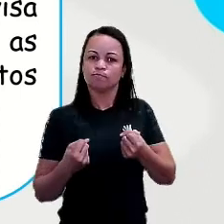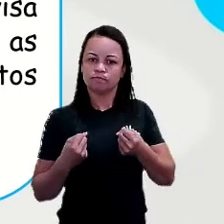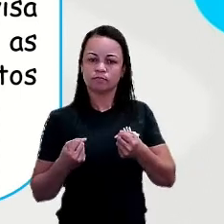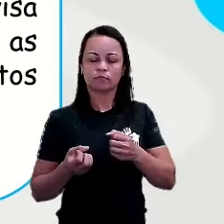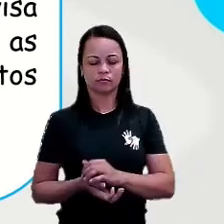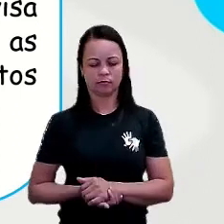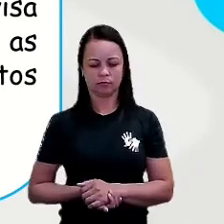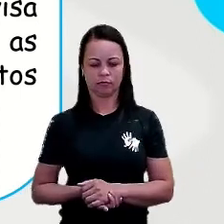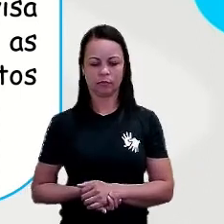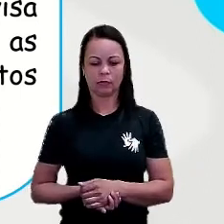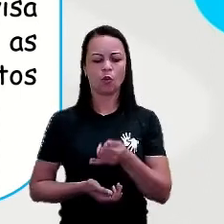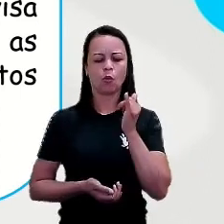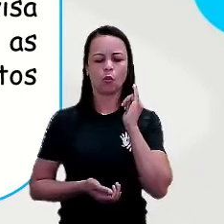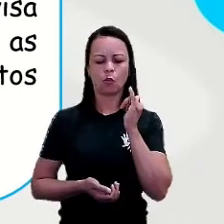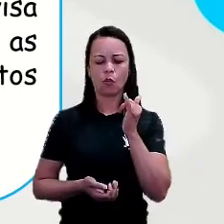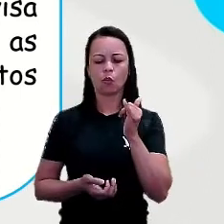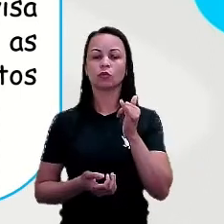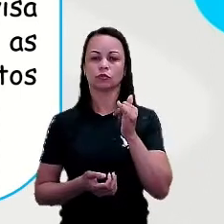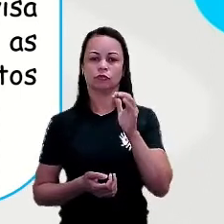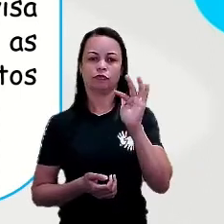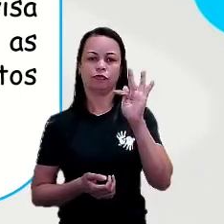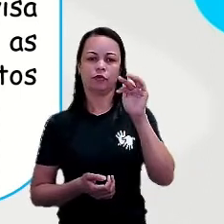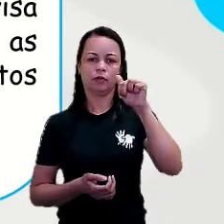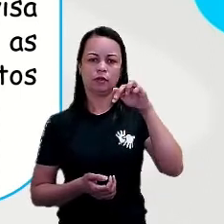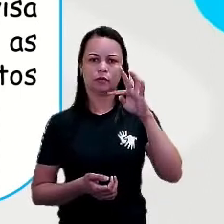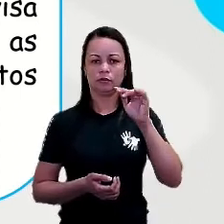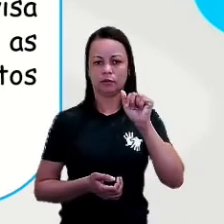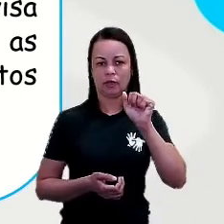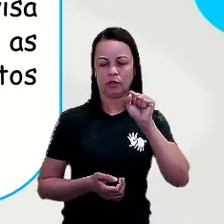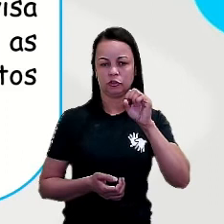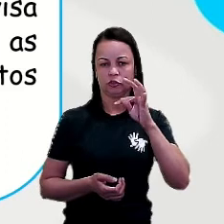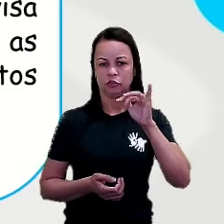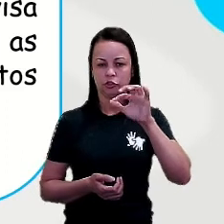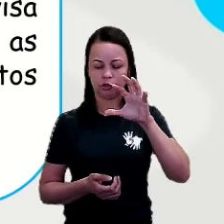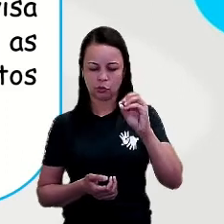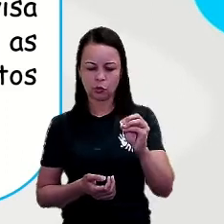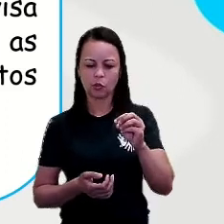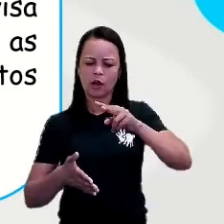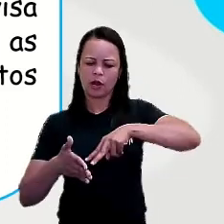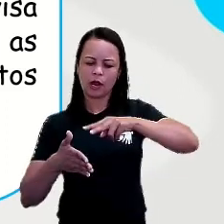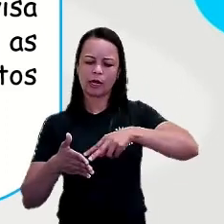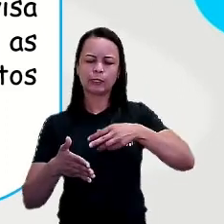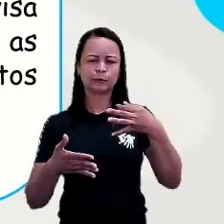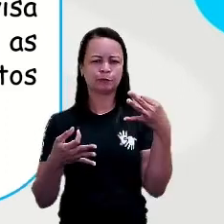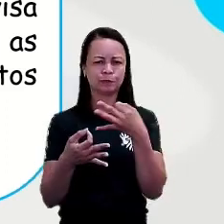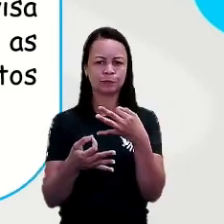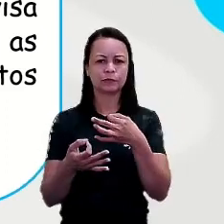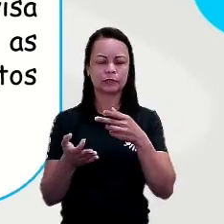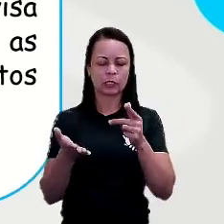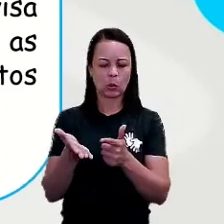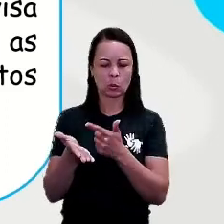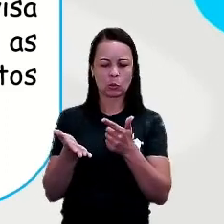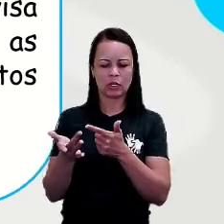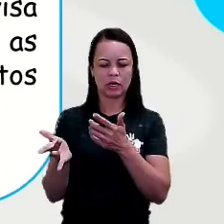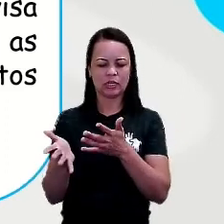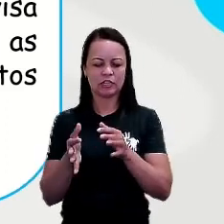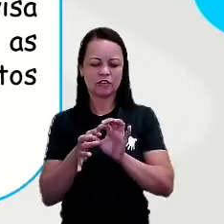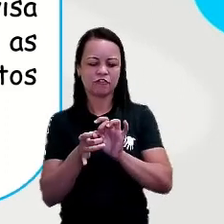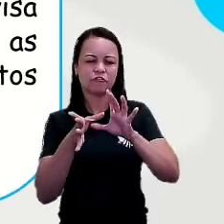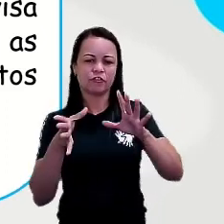fantástico é uma das formas mais livres de escrever. O conto fantástico é a construção de um mundo irreal, com